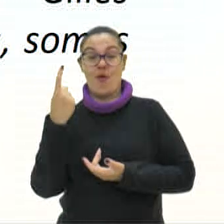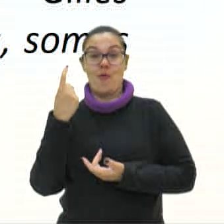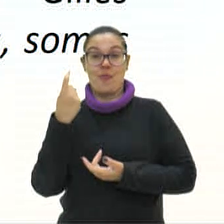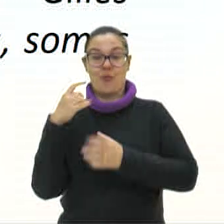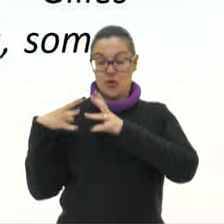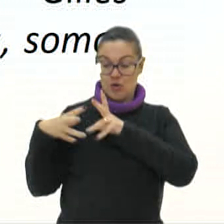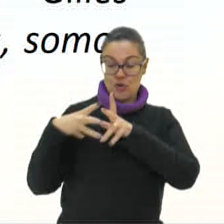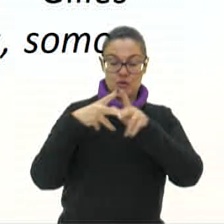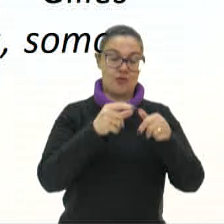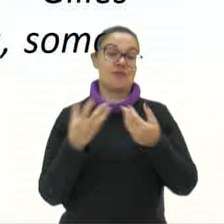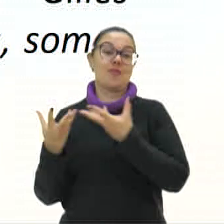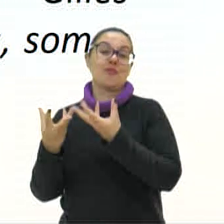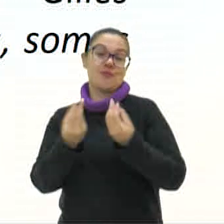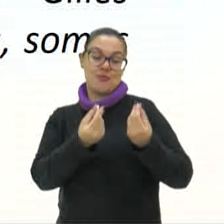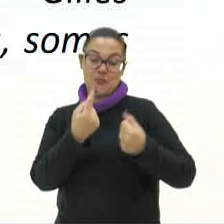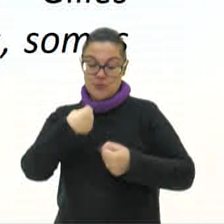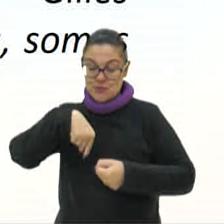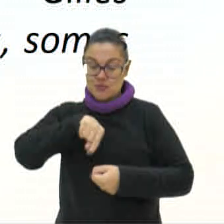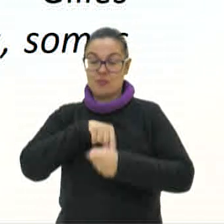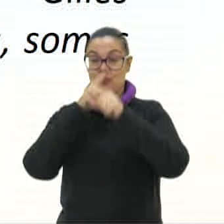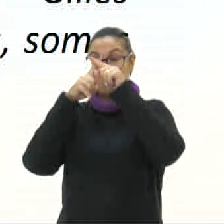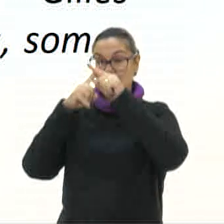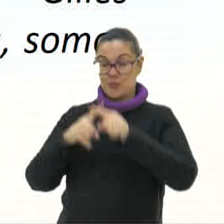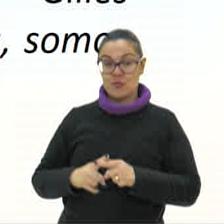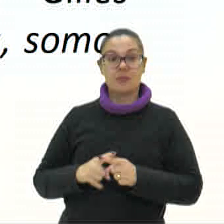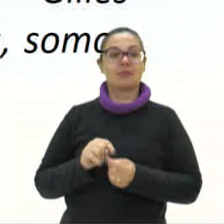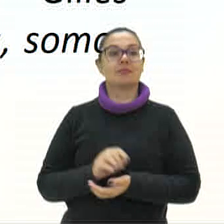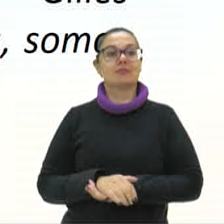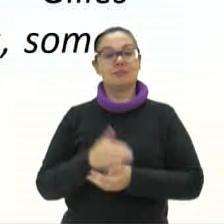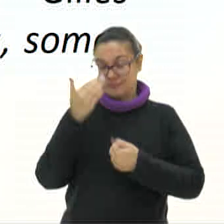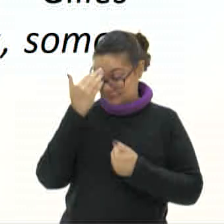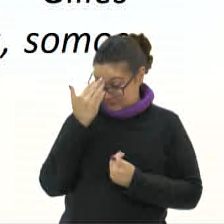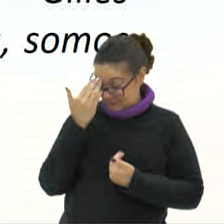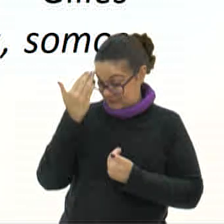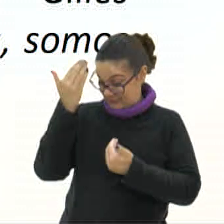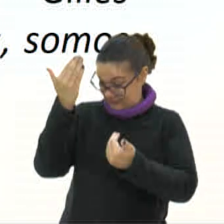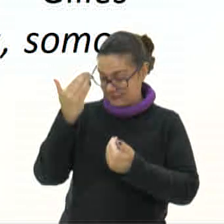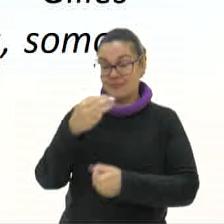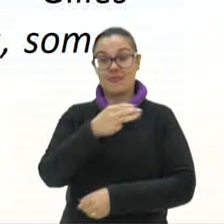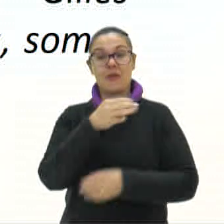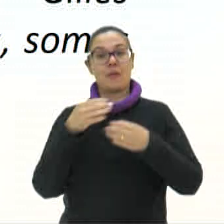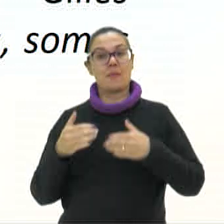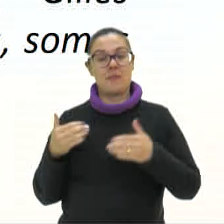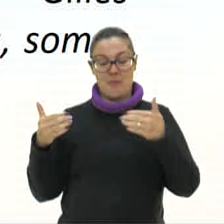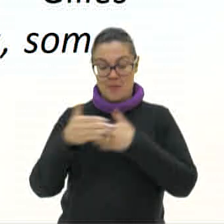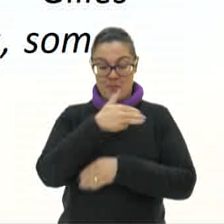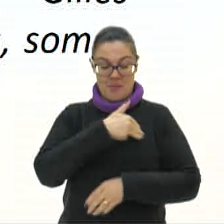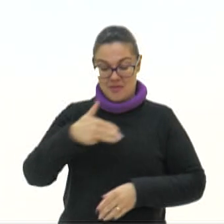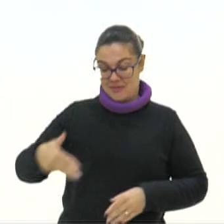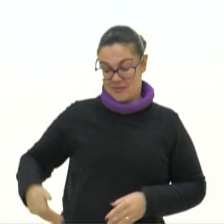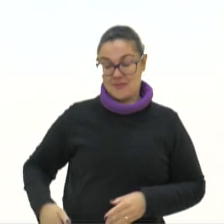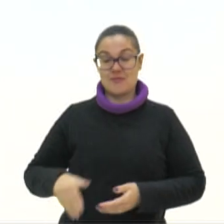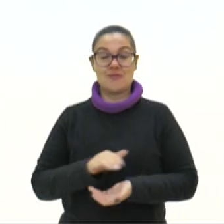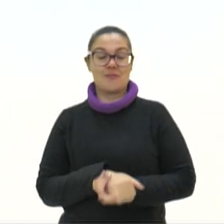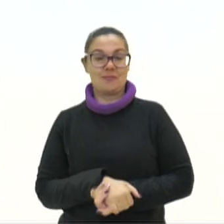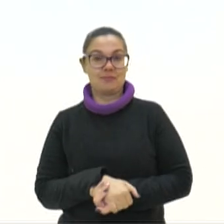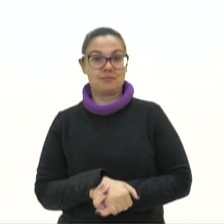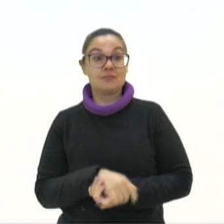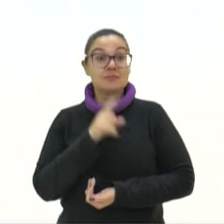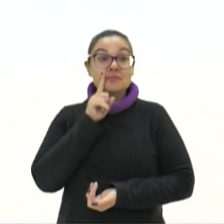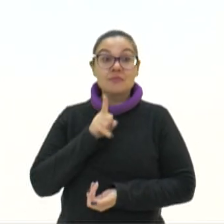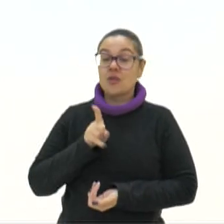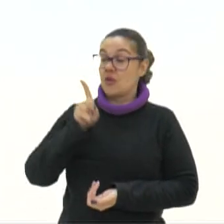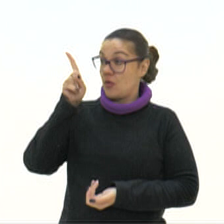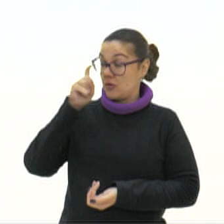nós somos muitos, somos múltiplos. E o Ariano agradece. Muito obrigado, ministro. Pessoal, olha